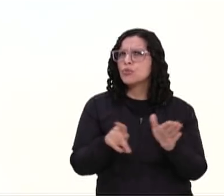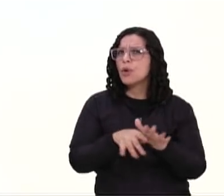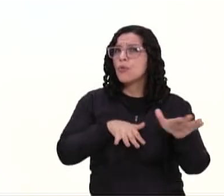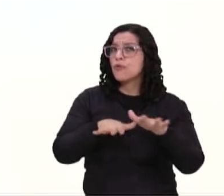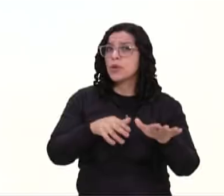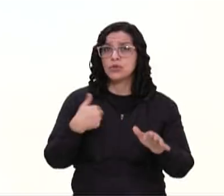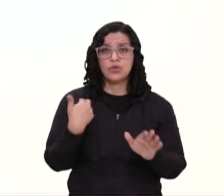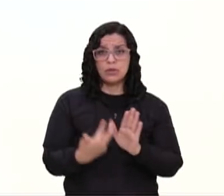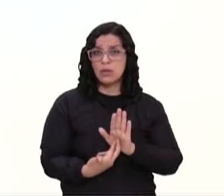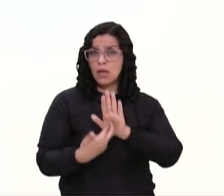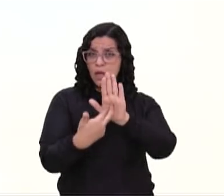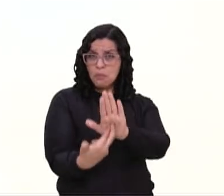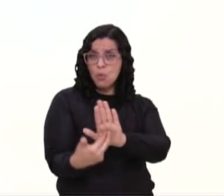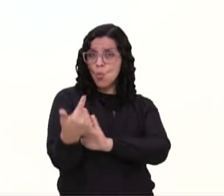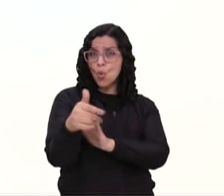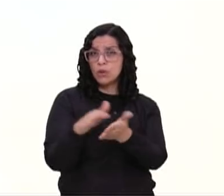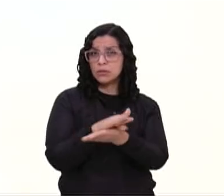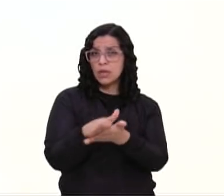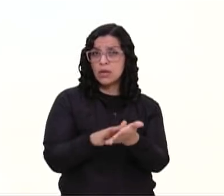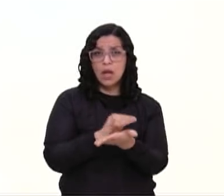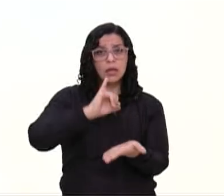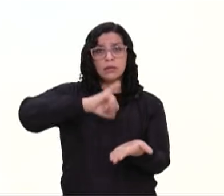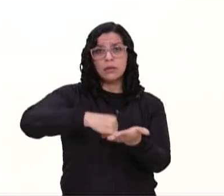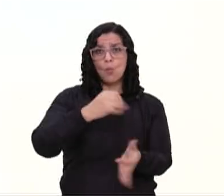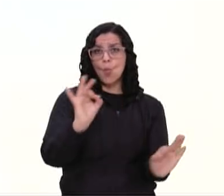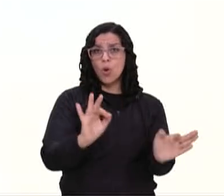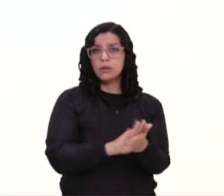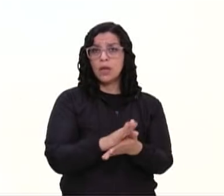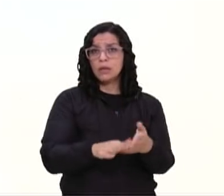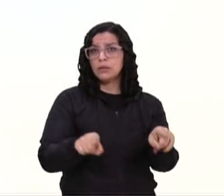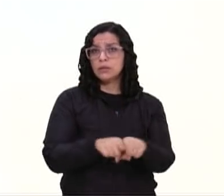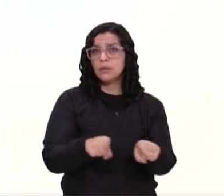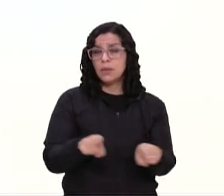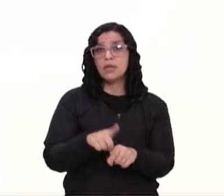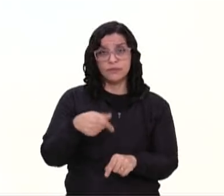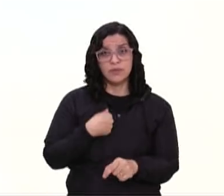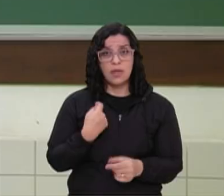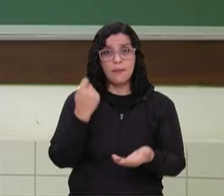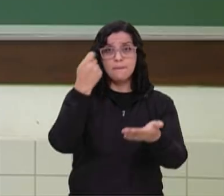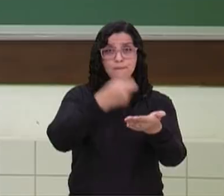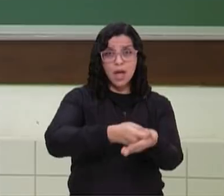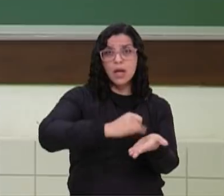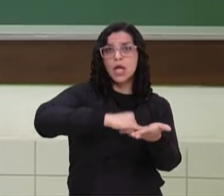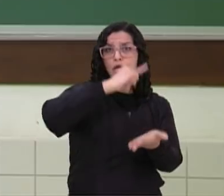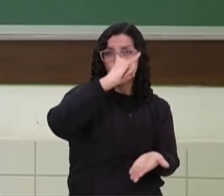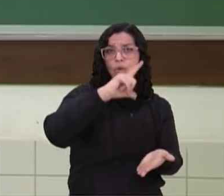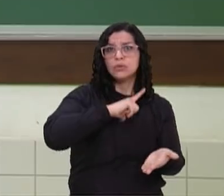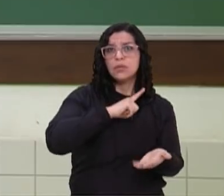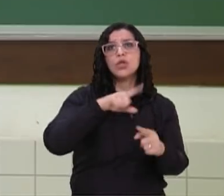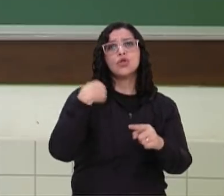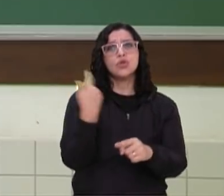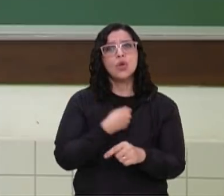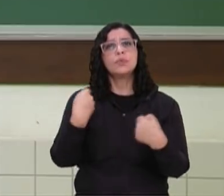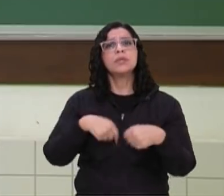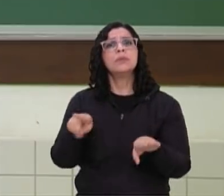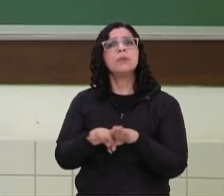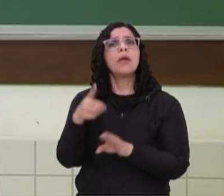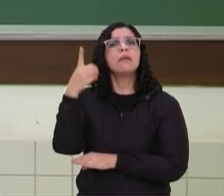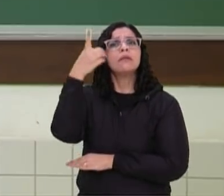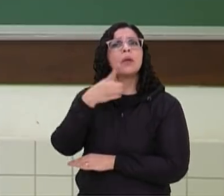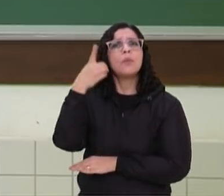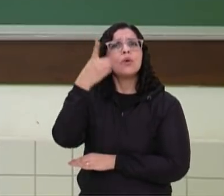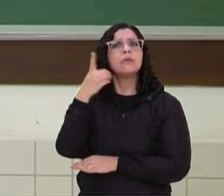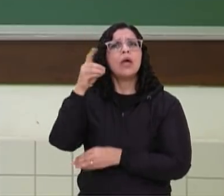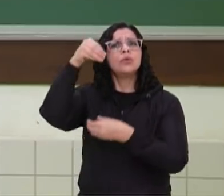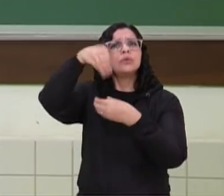sem representação, sem imposto, sem taxação. Se for para taxar, para colocar imposto neles, eles querem então eleger deputados para